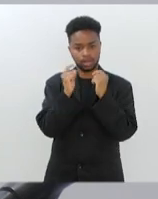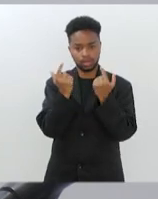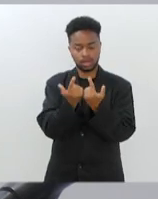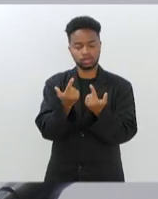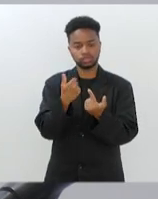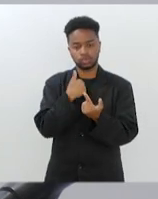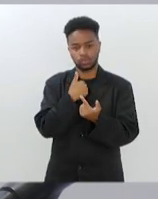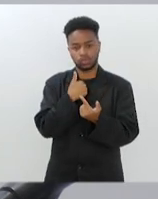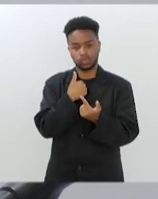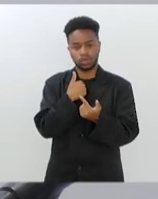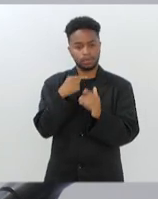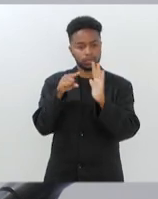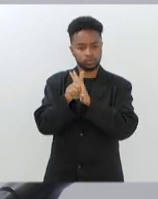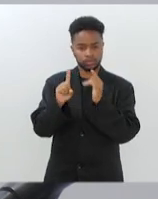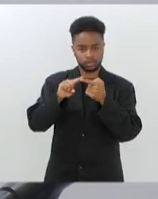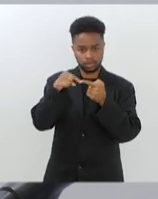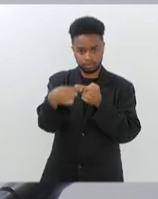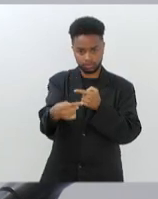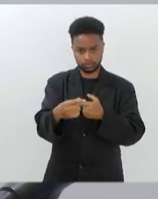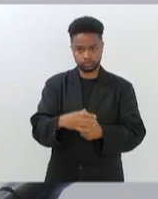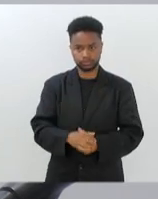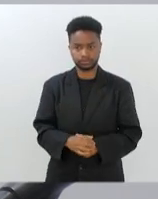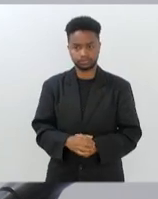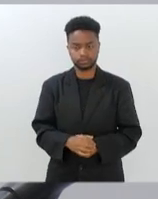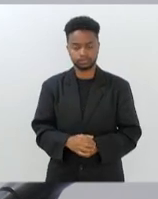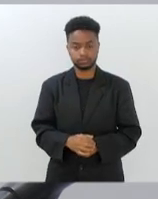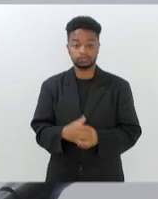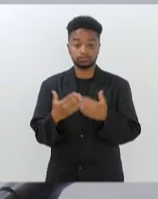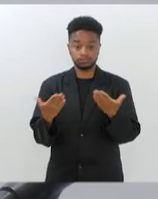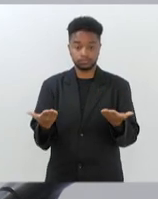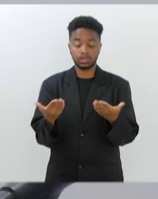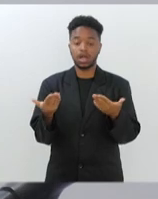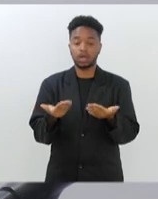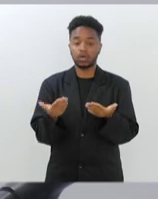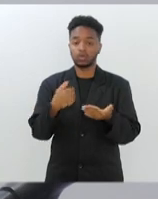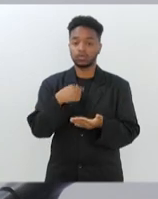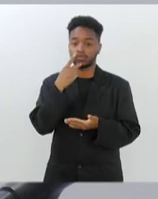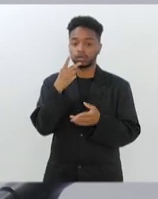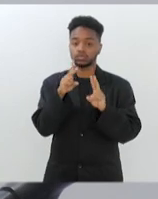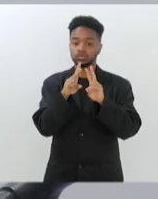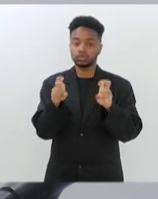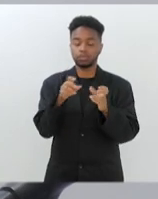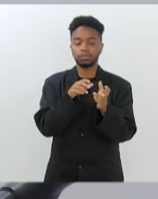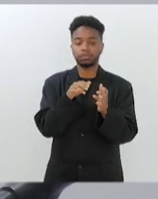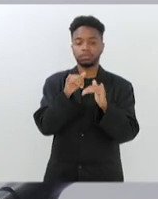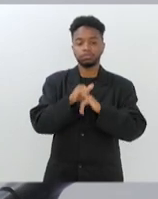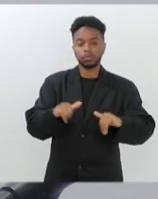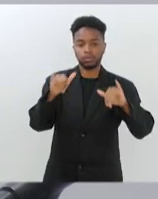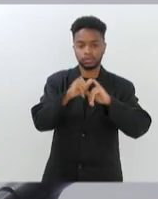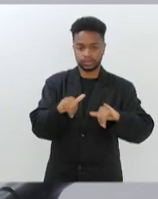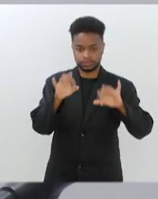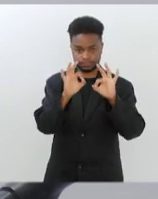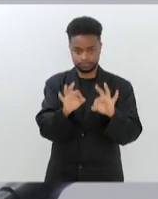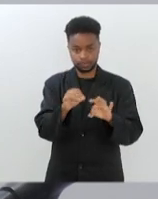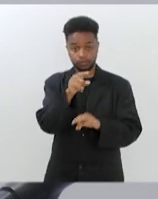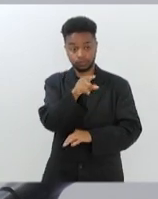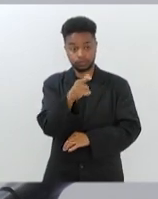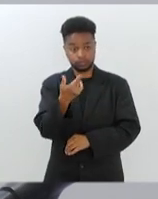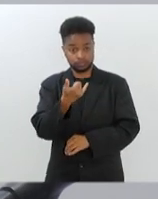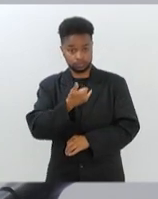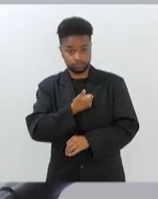ater a questionar mais paraa frente então tô eh me referindo exclusivamente à questões relacionadas à publicidade a senhoria diz que